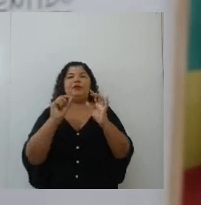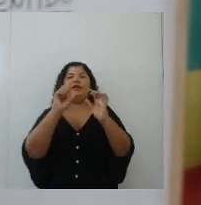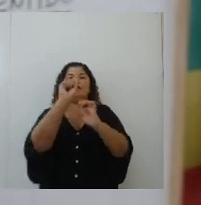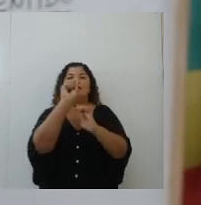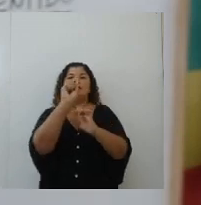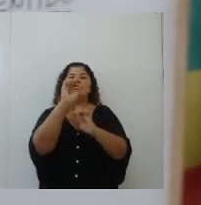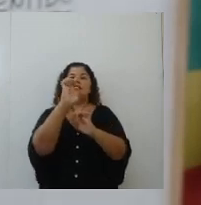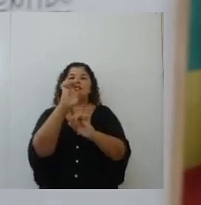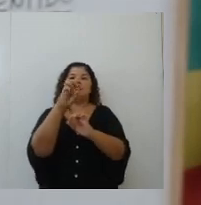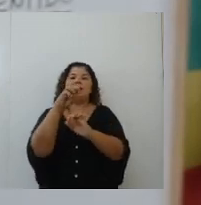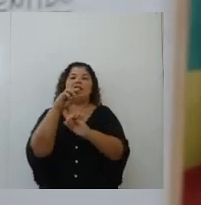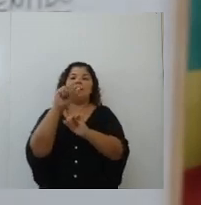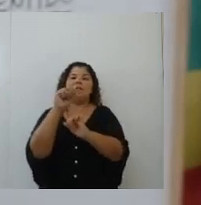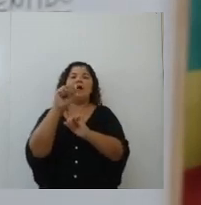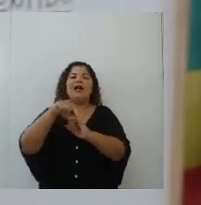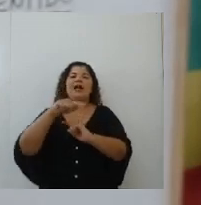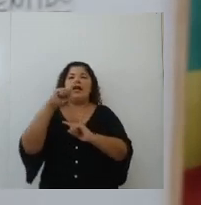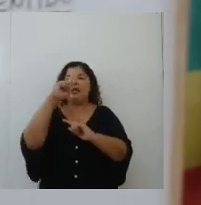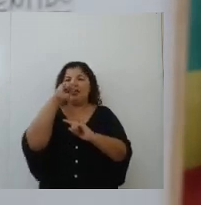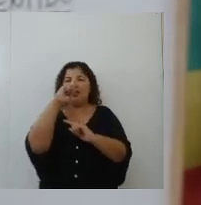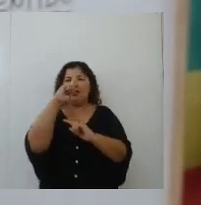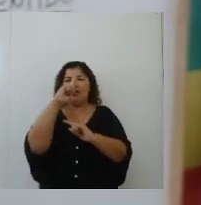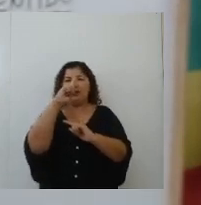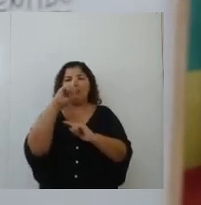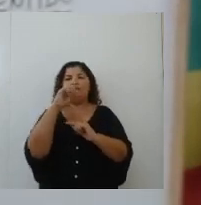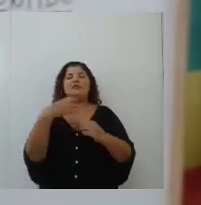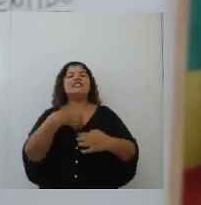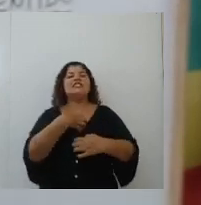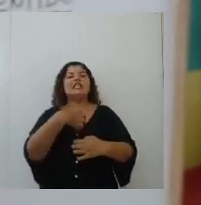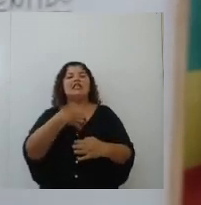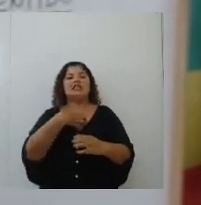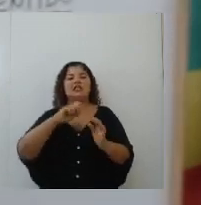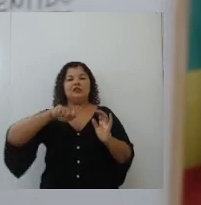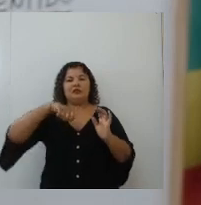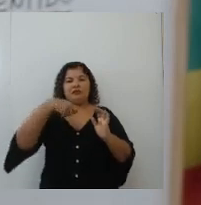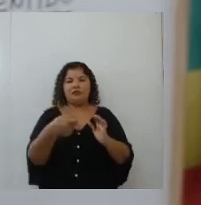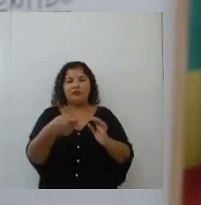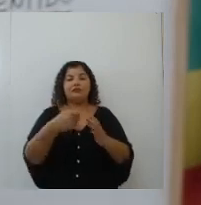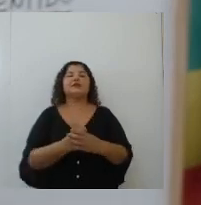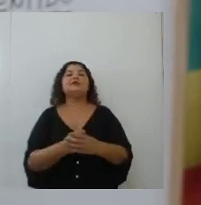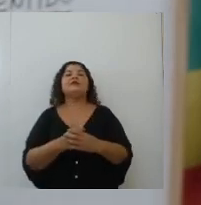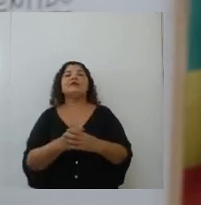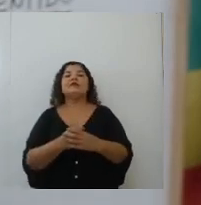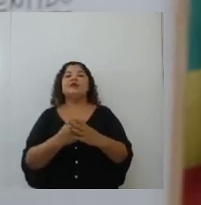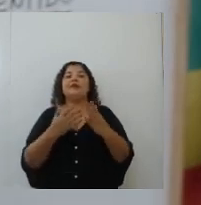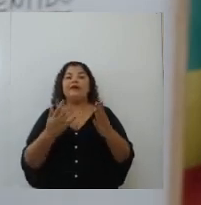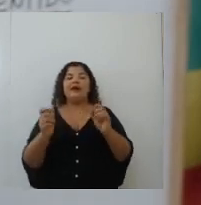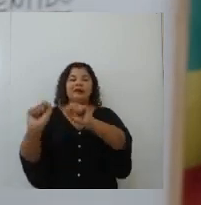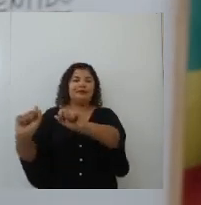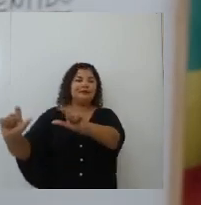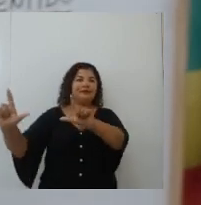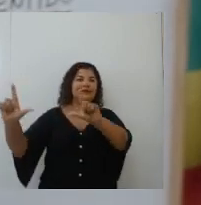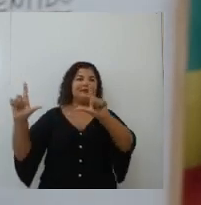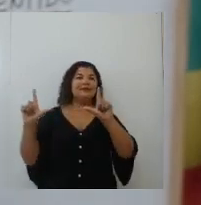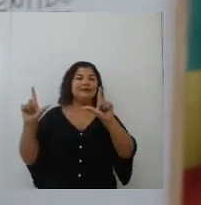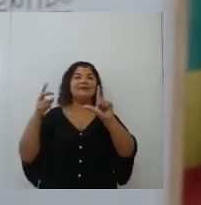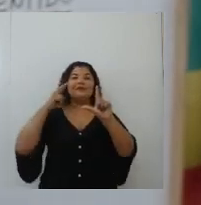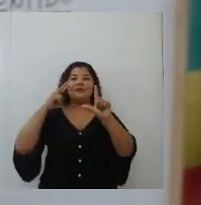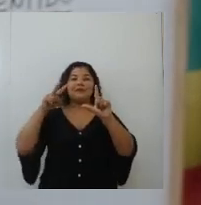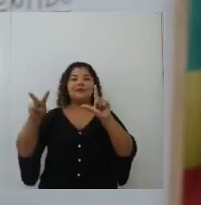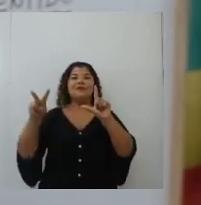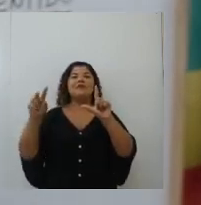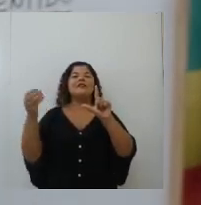prefixo sema, vem do grego, que significa sentido, beleza? Então, olha o que está aí na sua tela, em tela cheia, para você